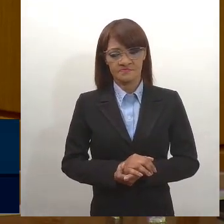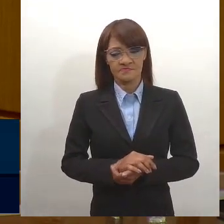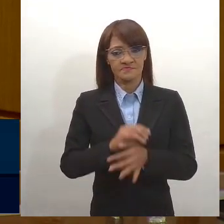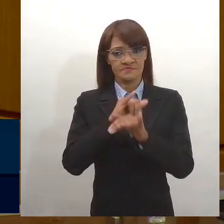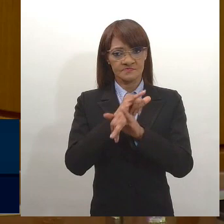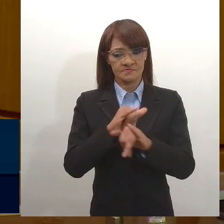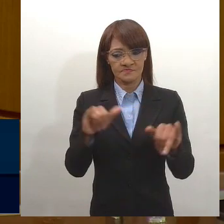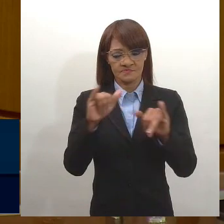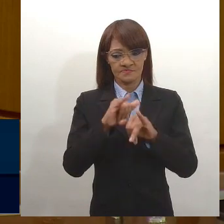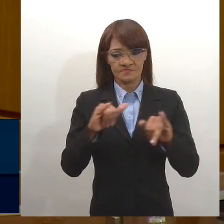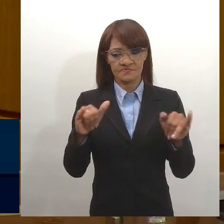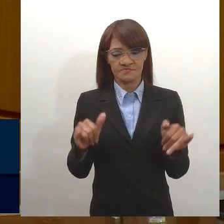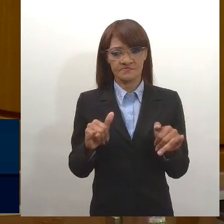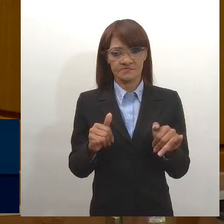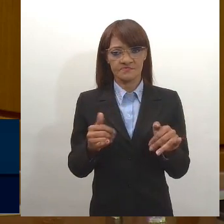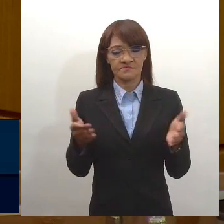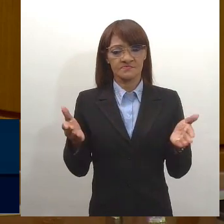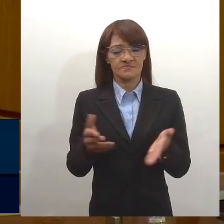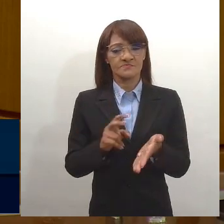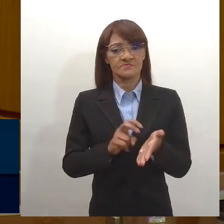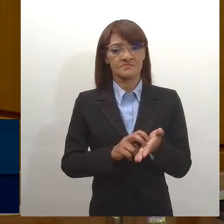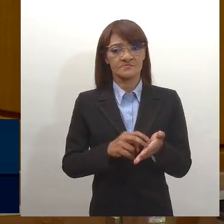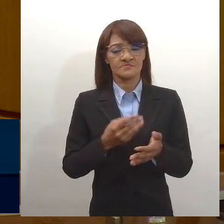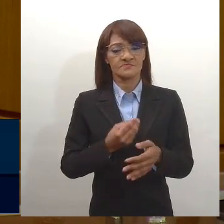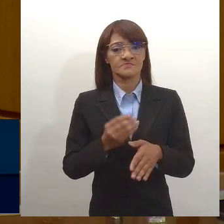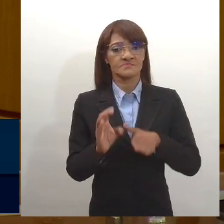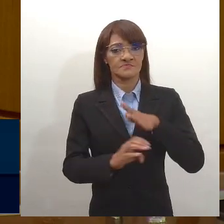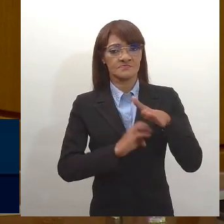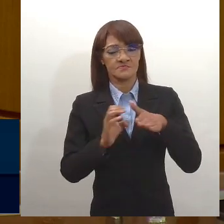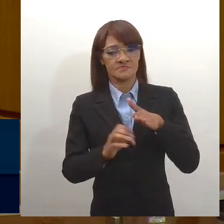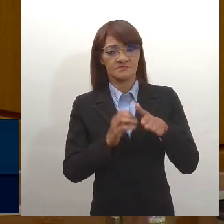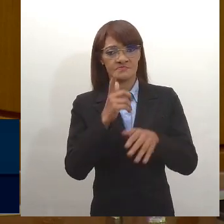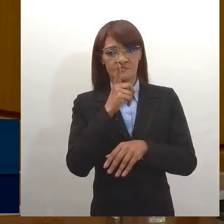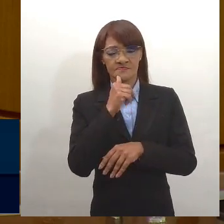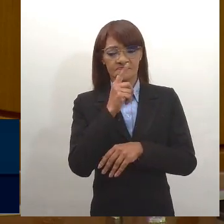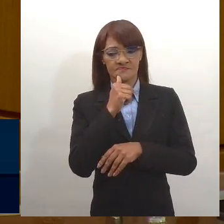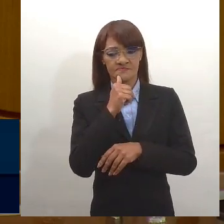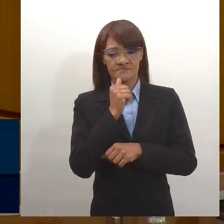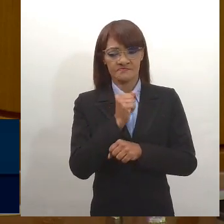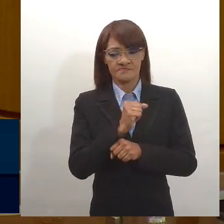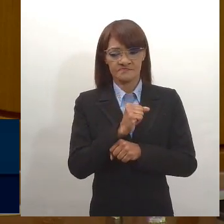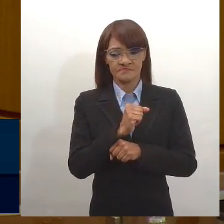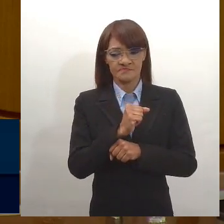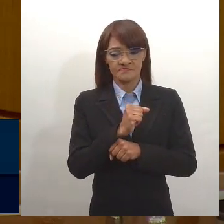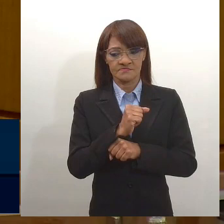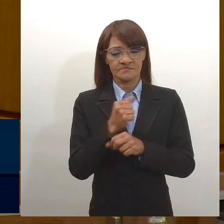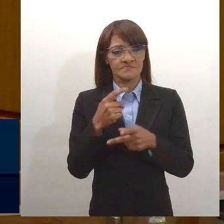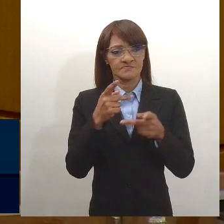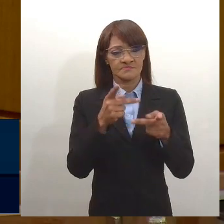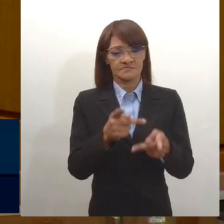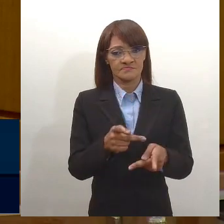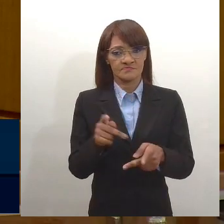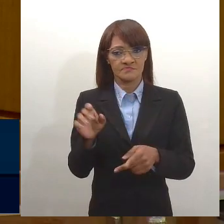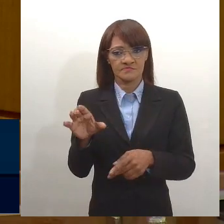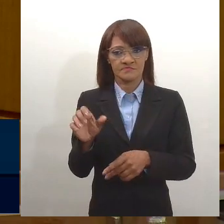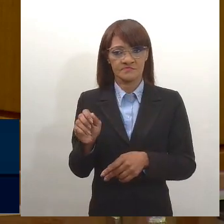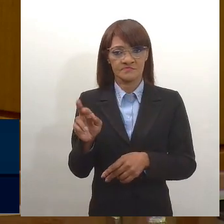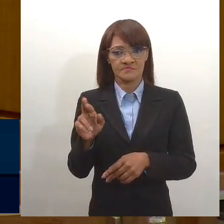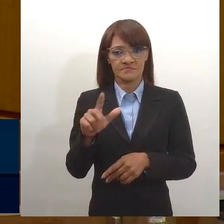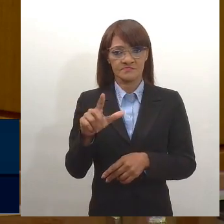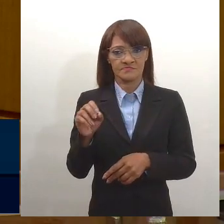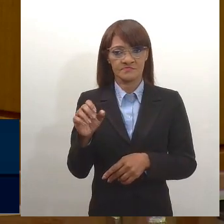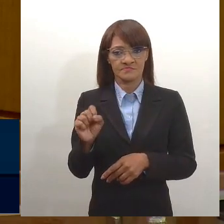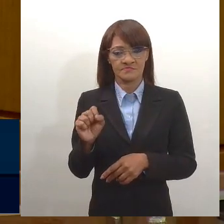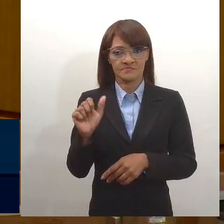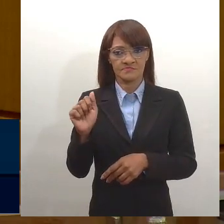DESO em visita ao companheiro e amigo Carlos Anderson, que é diretor de operações, que está lá junto com a equipe